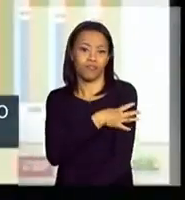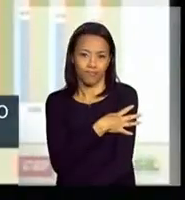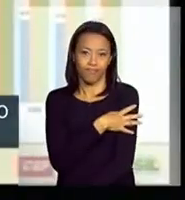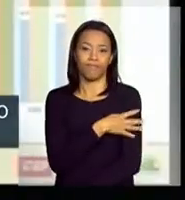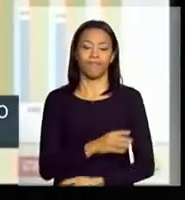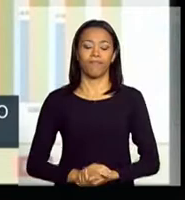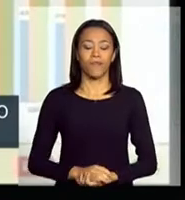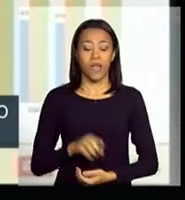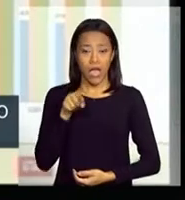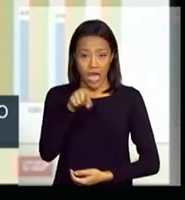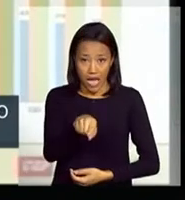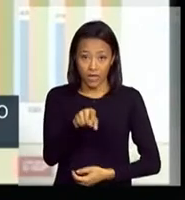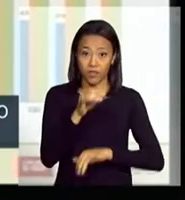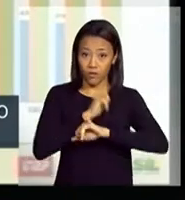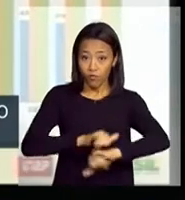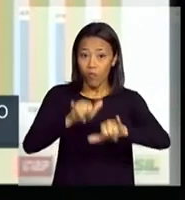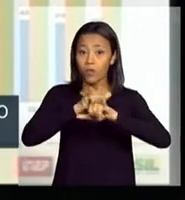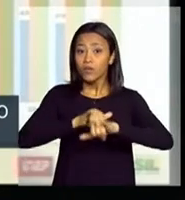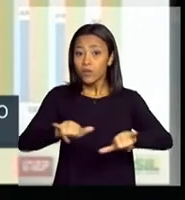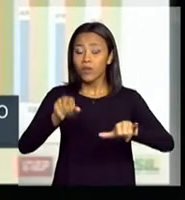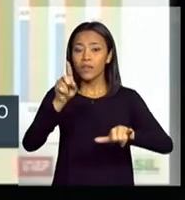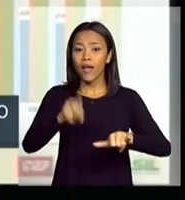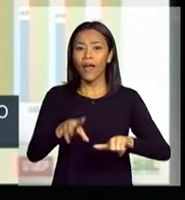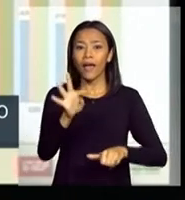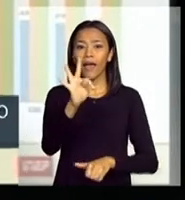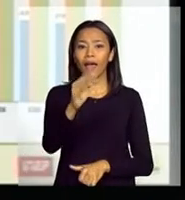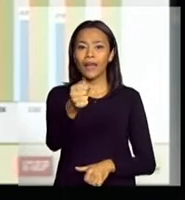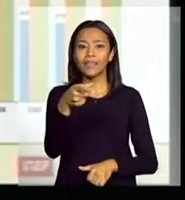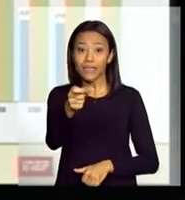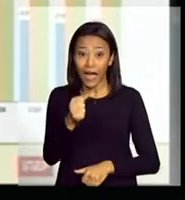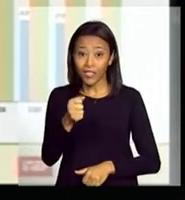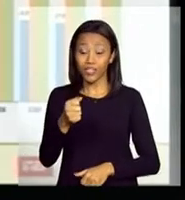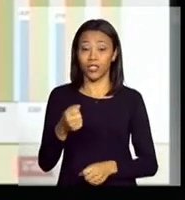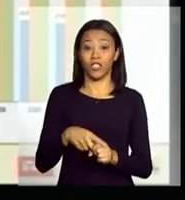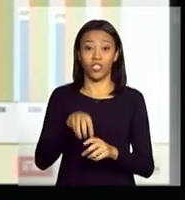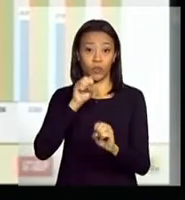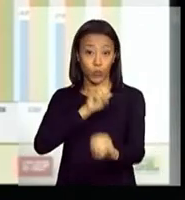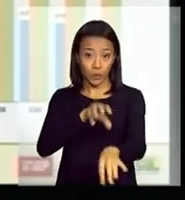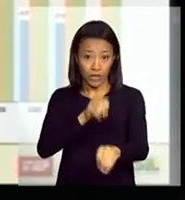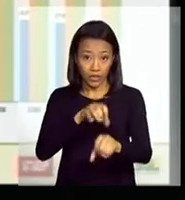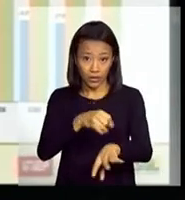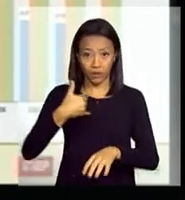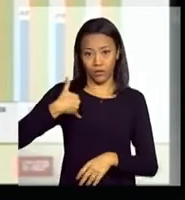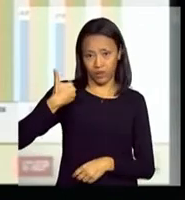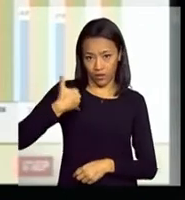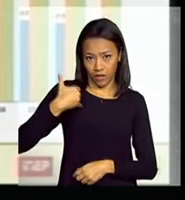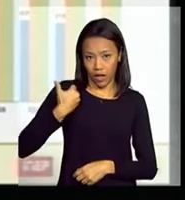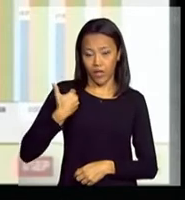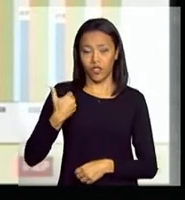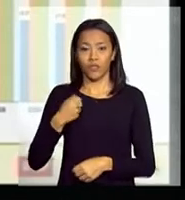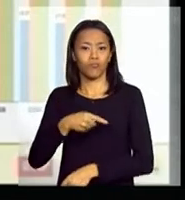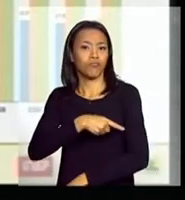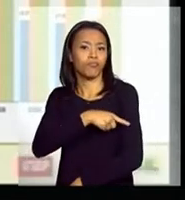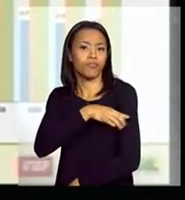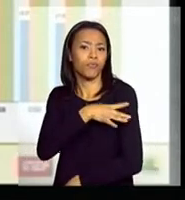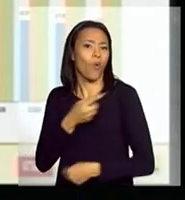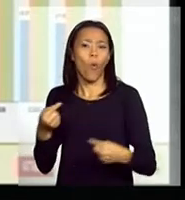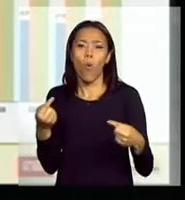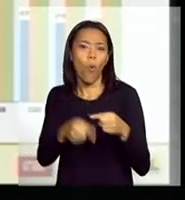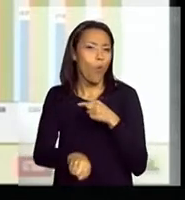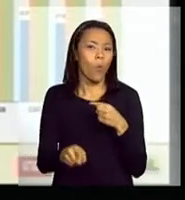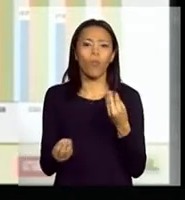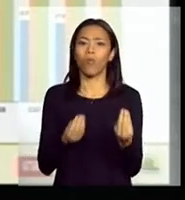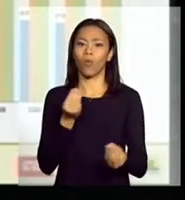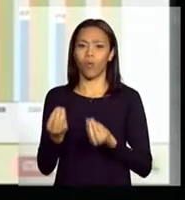esse dado é é a taxa de distorção idade-série do Brasil 2000 2012 o